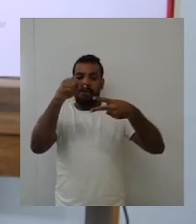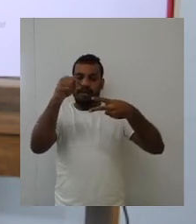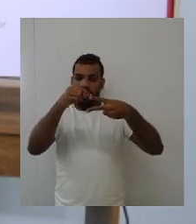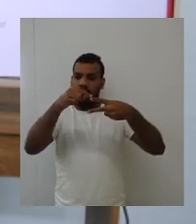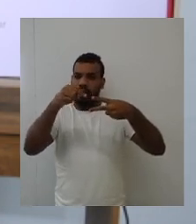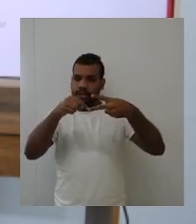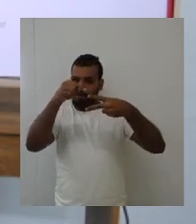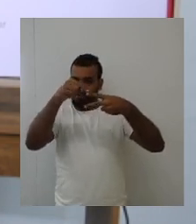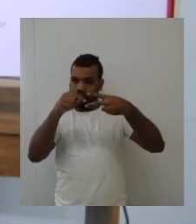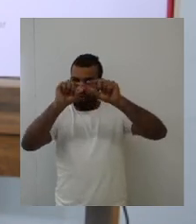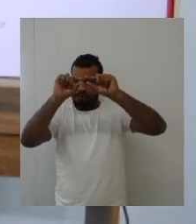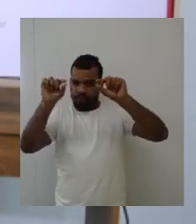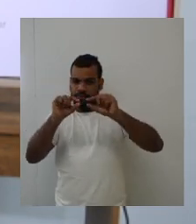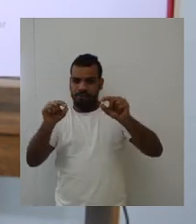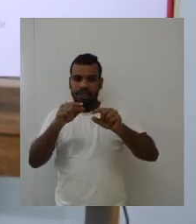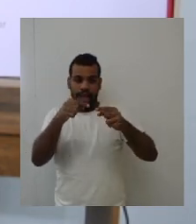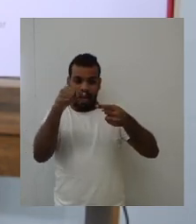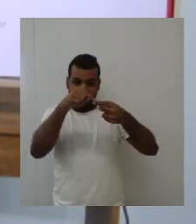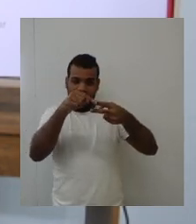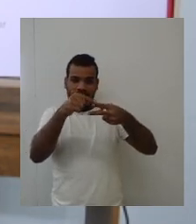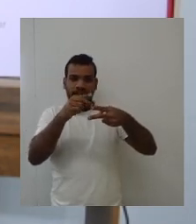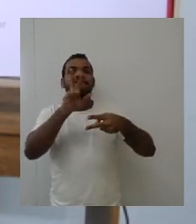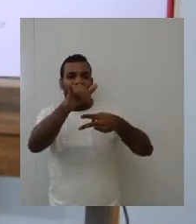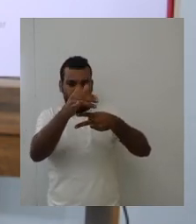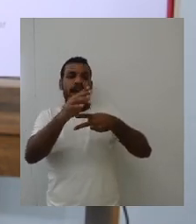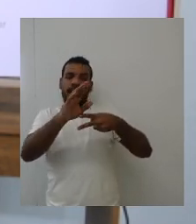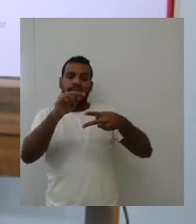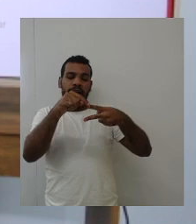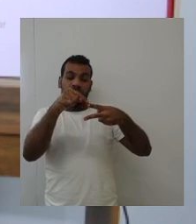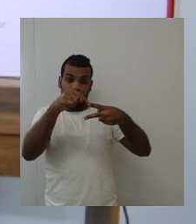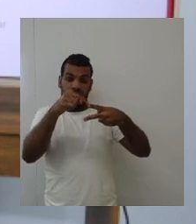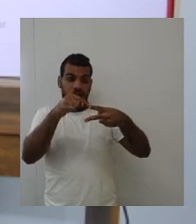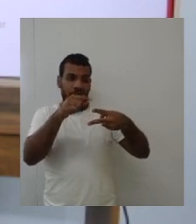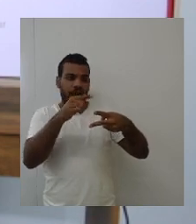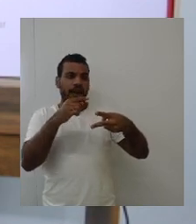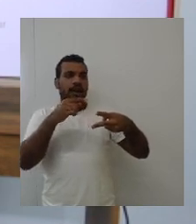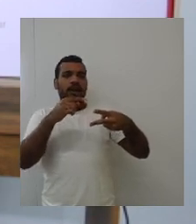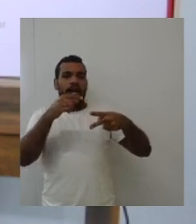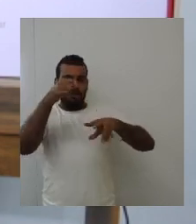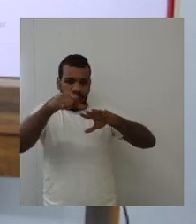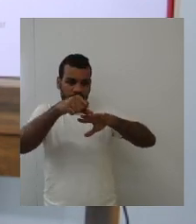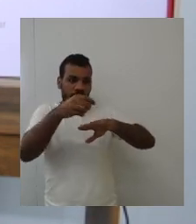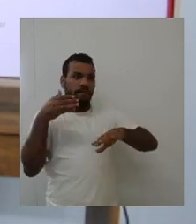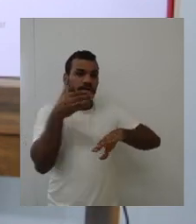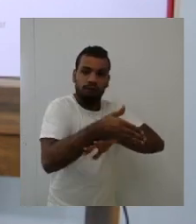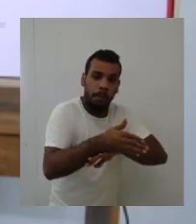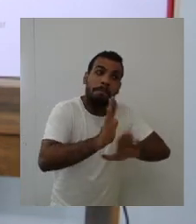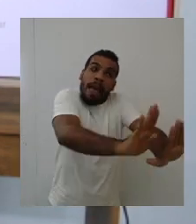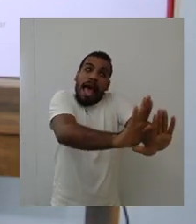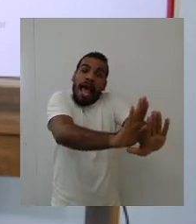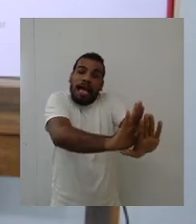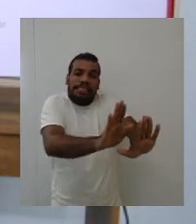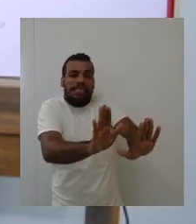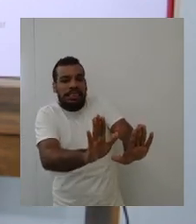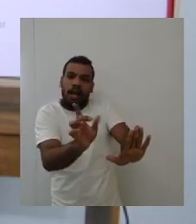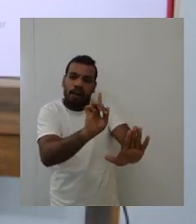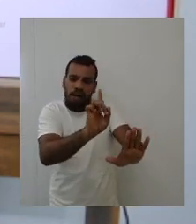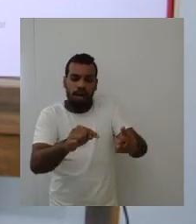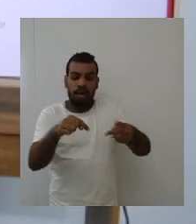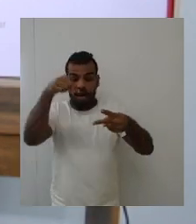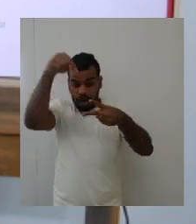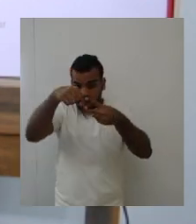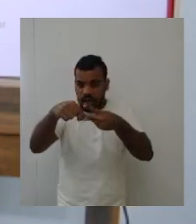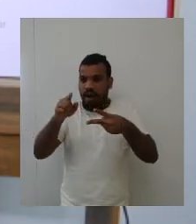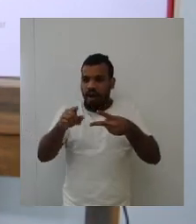e o primeiro, no segundo trecho, né, na segunda marcação, a gente viu que o mais expressa uma